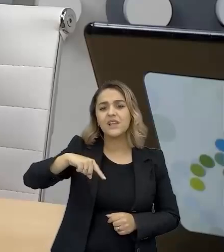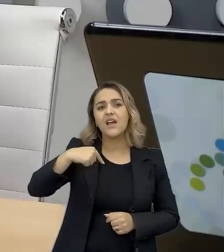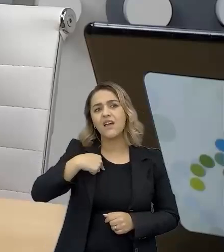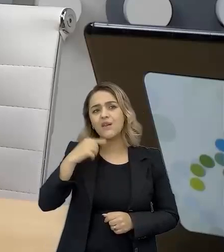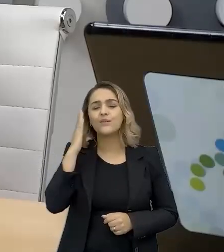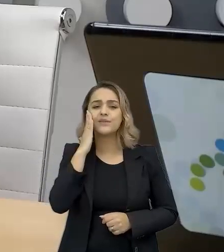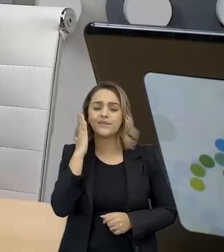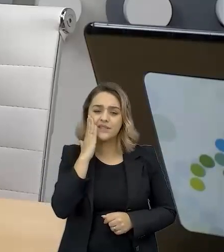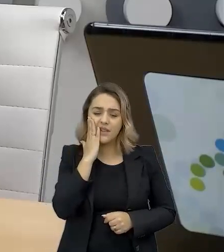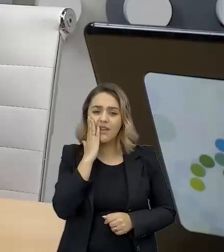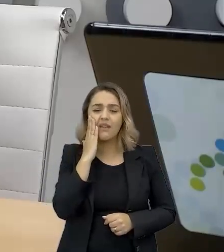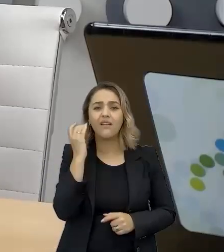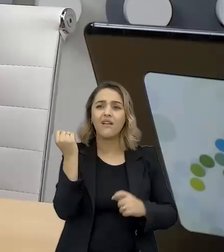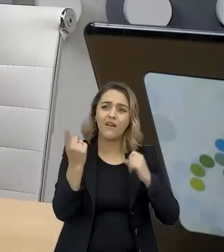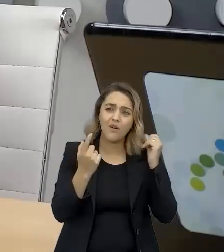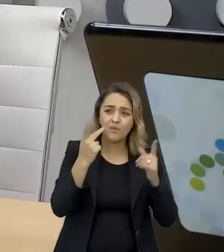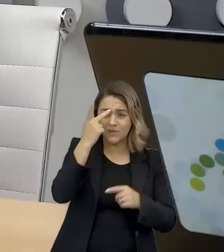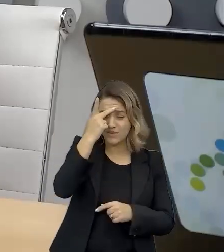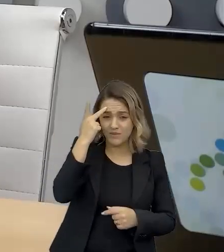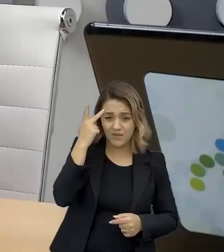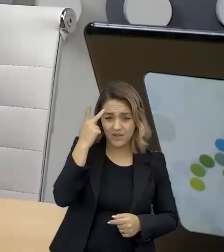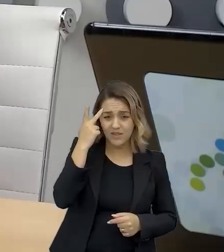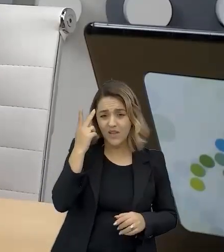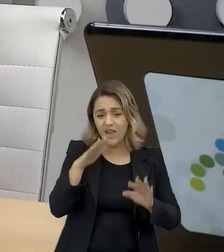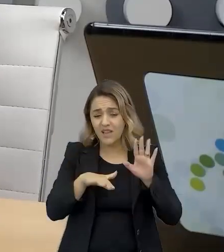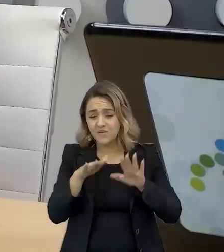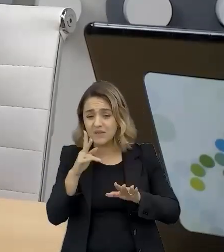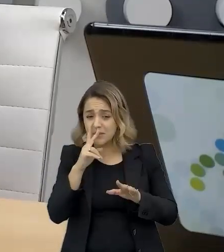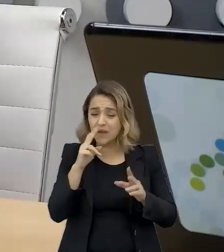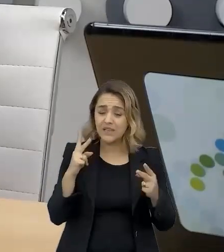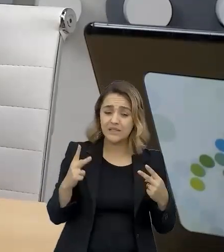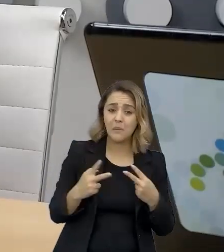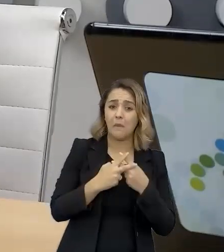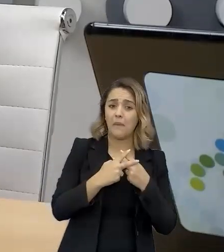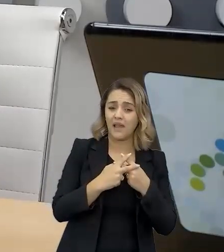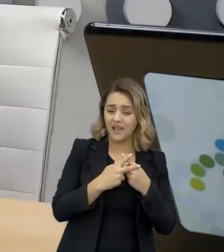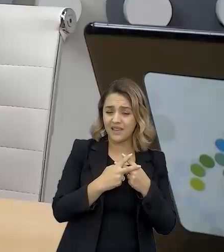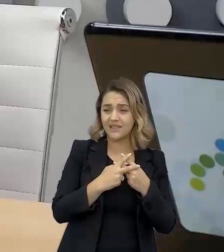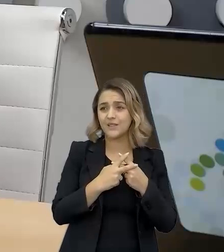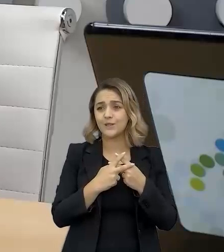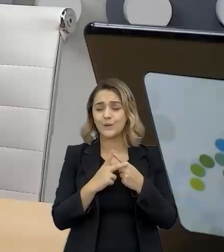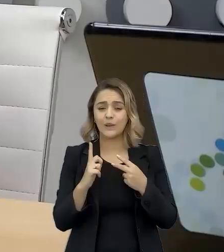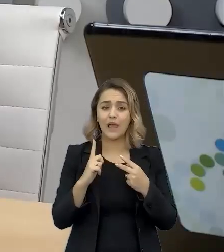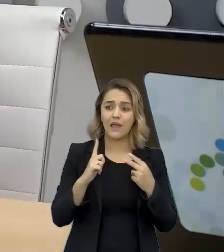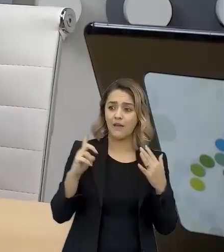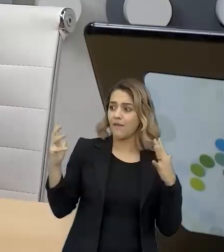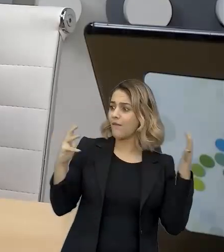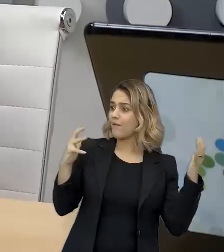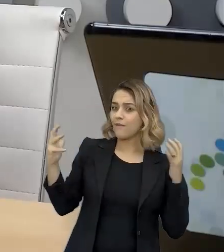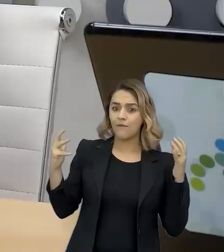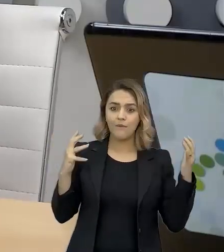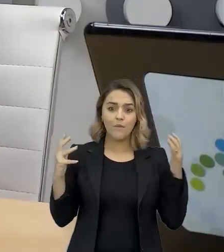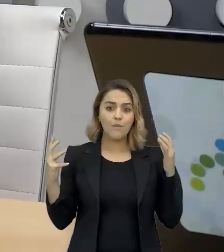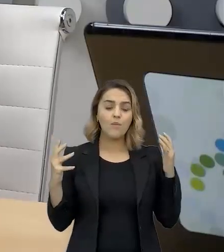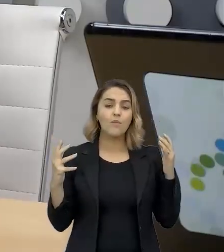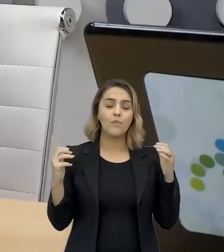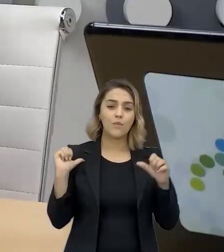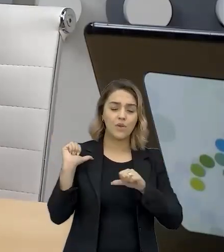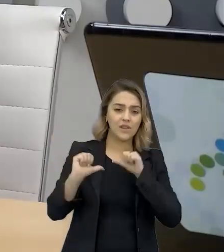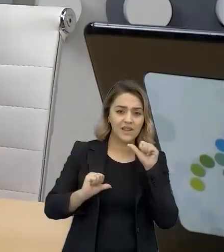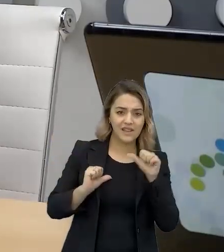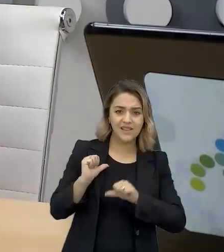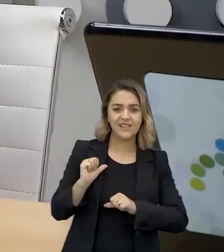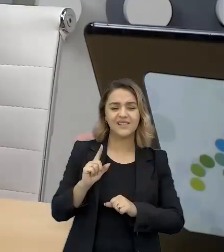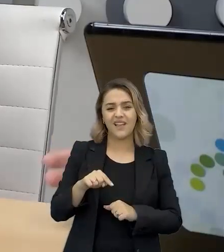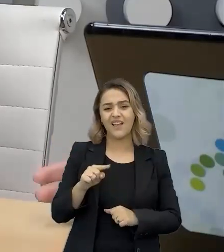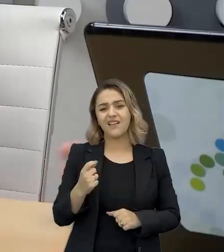tem gente que às vezes fica meio amarrado com as mudanças, né? Não sei se é a palavra amarrada mesmo. Acho que é um